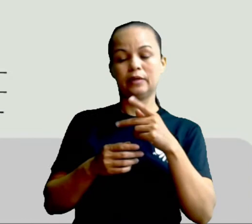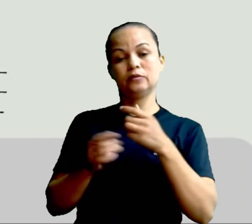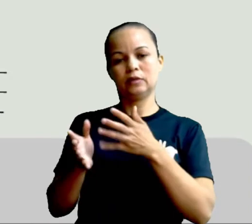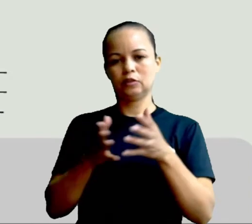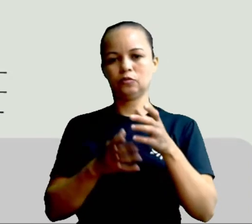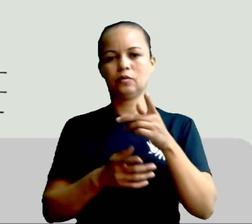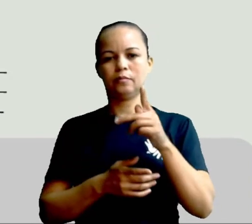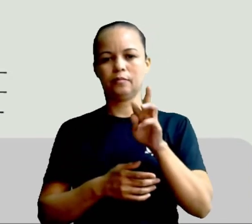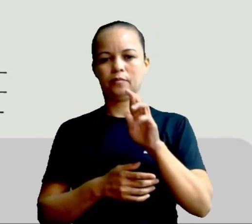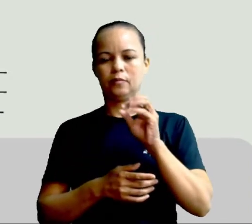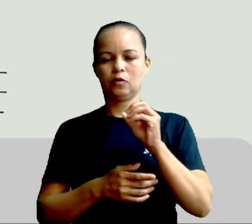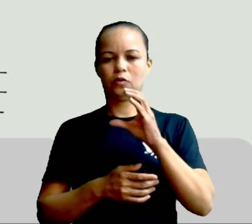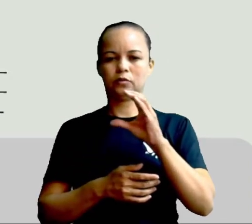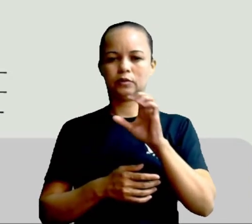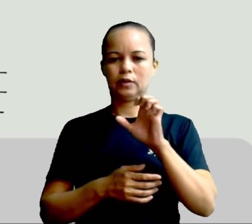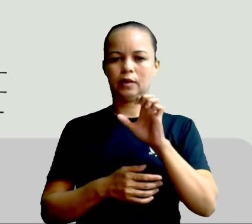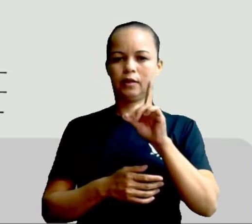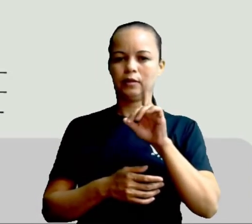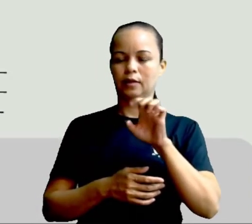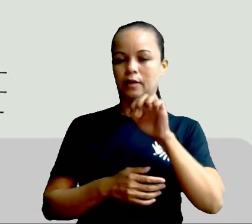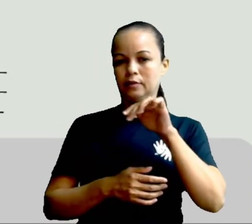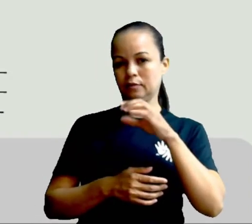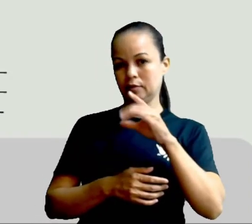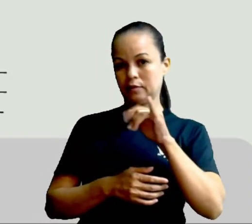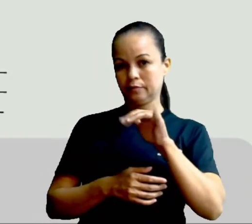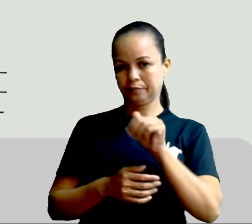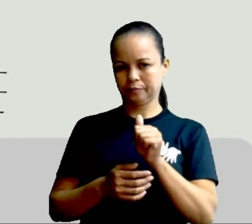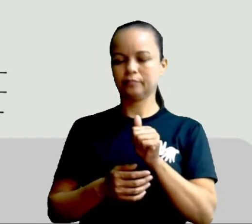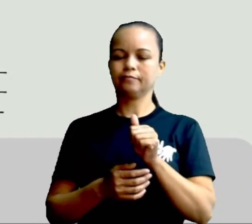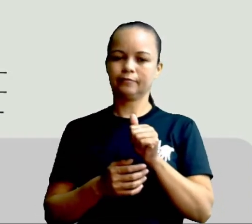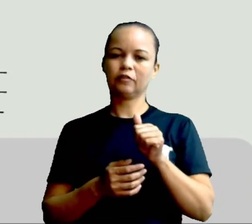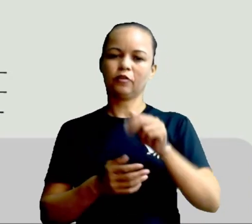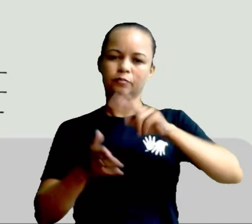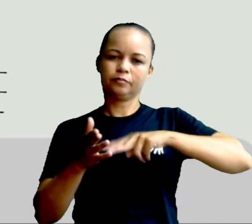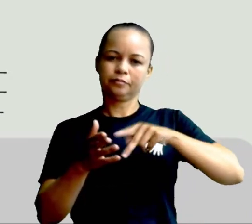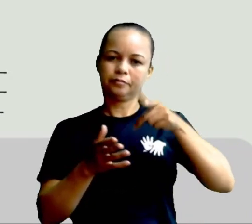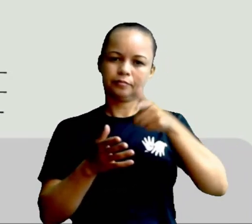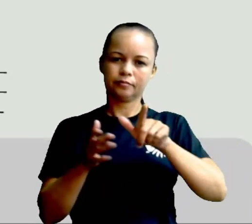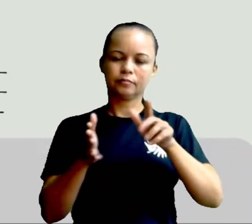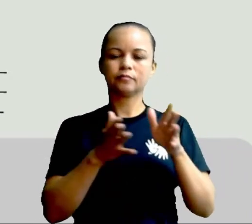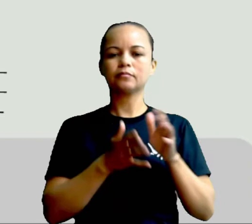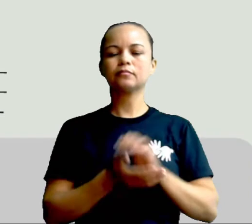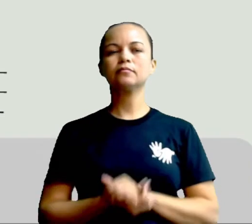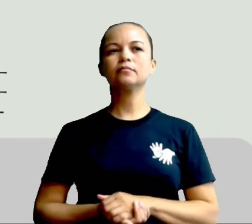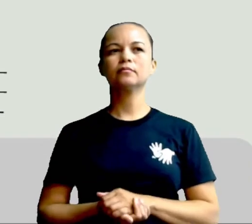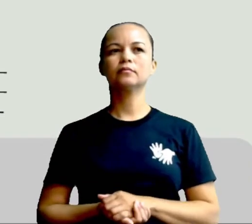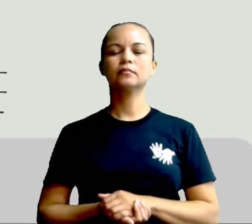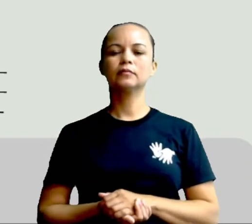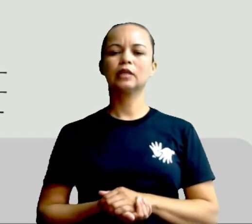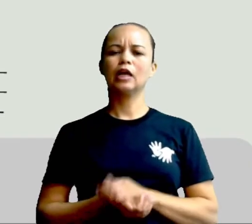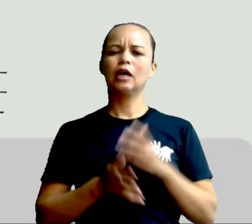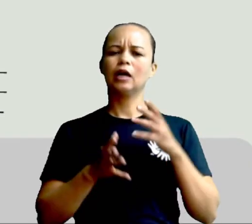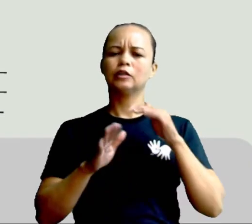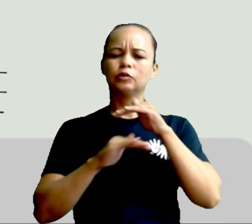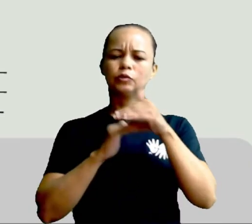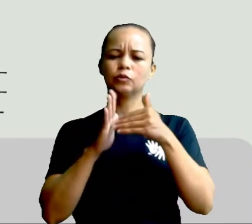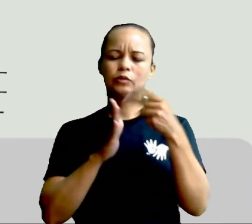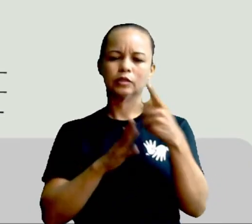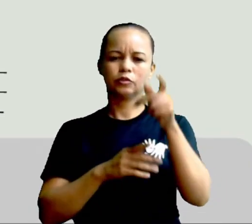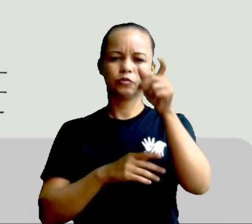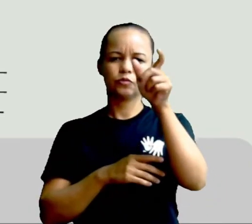sua procedência. Se não entendeu, a gente volta. Vamos retomar esse trecho aqui. Em toda a sua